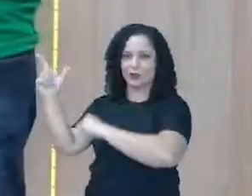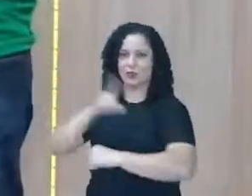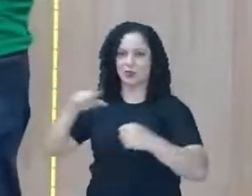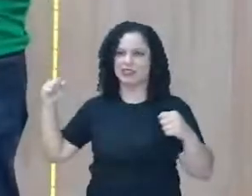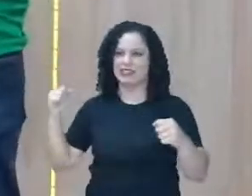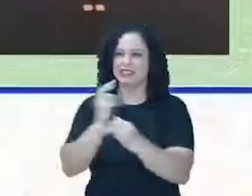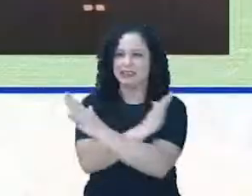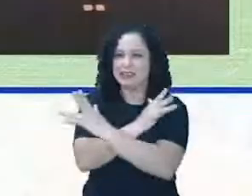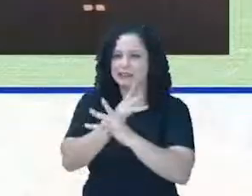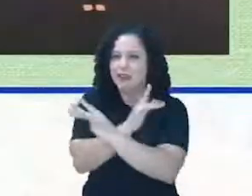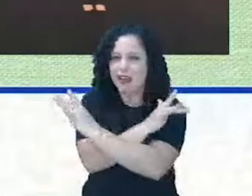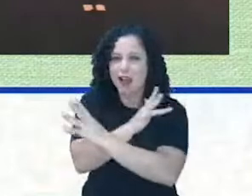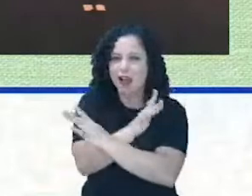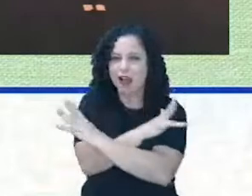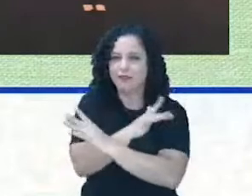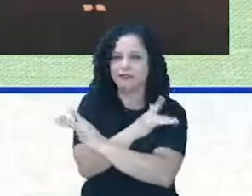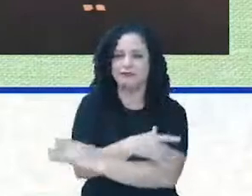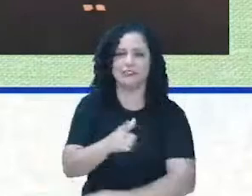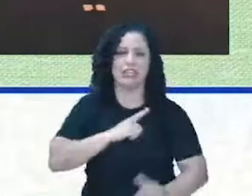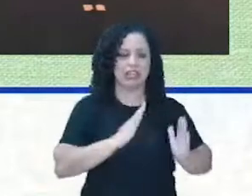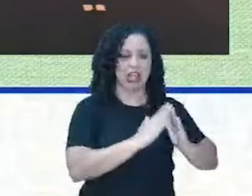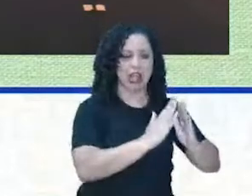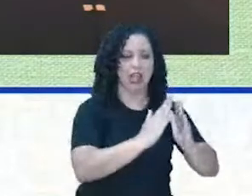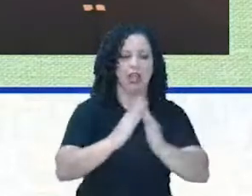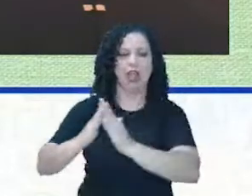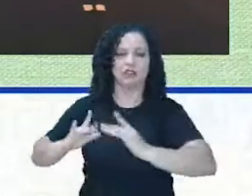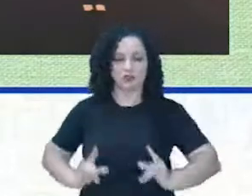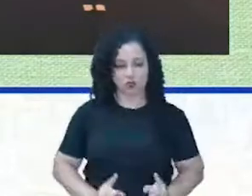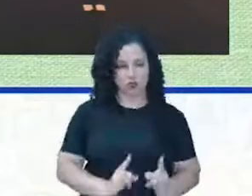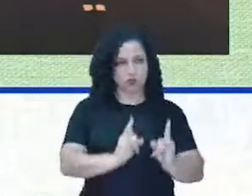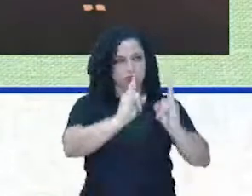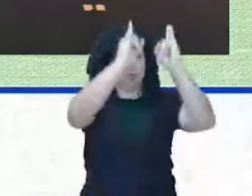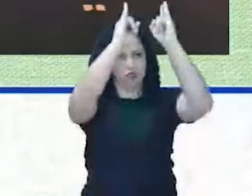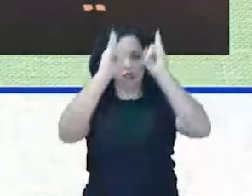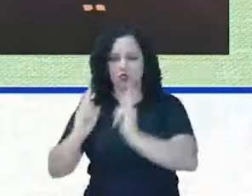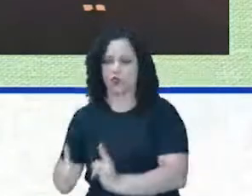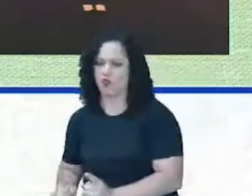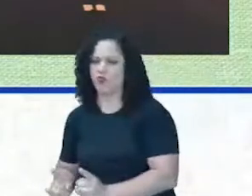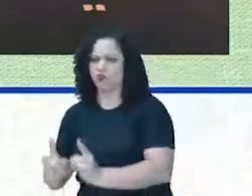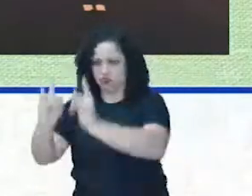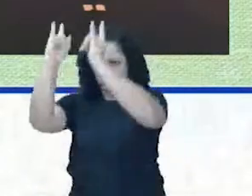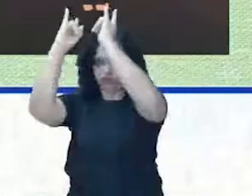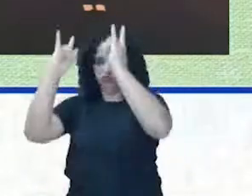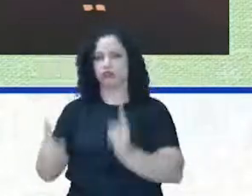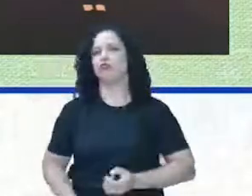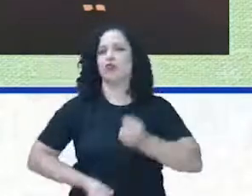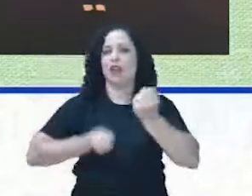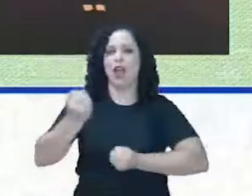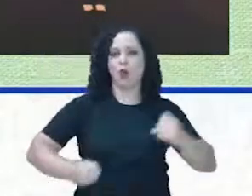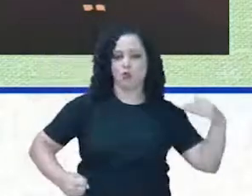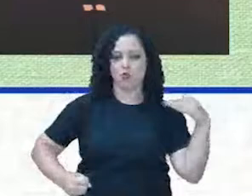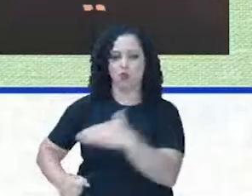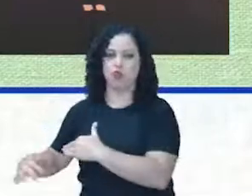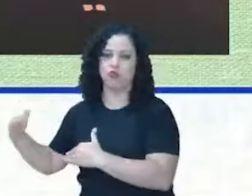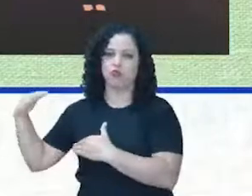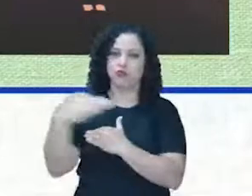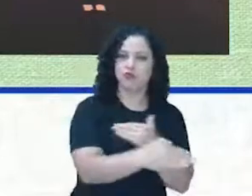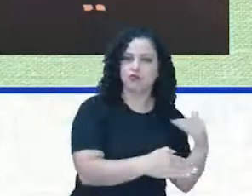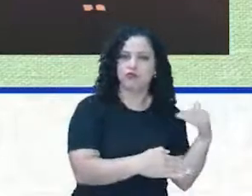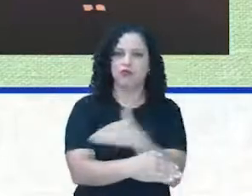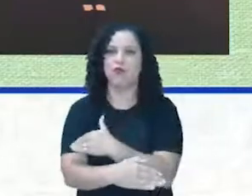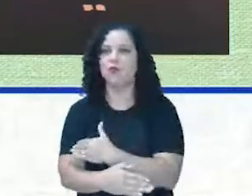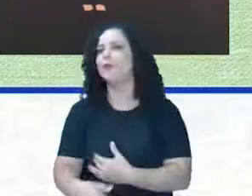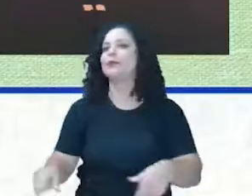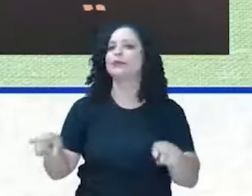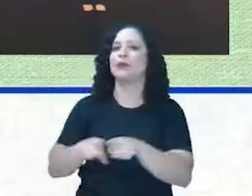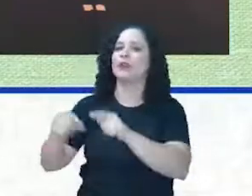grande metrópole, tá? Com casas, prédios, carros, estradas, né? Também é um GIF, né? Tá dando uma inclinada aí. E a gente